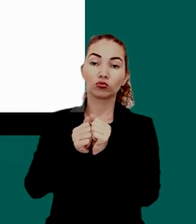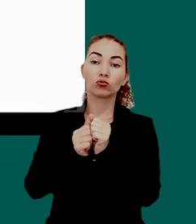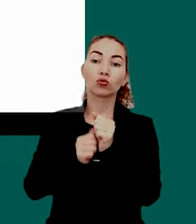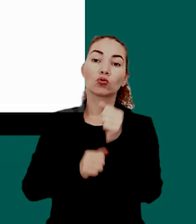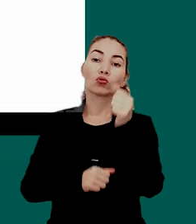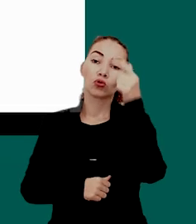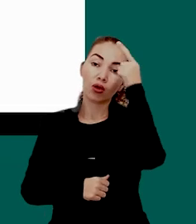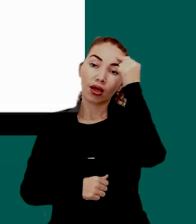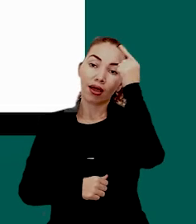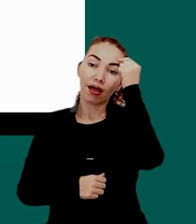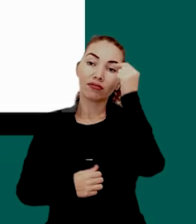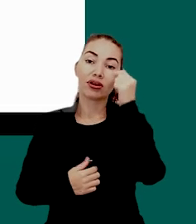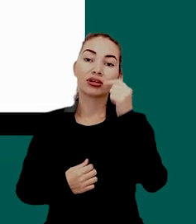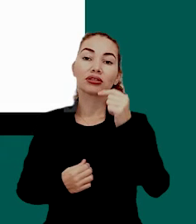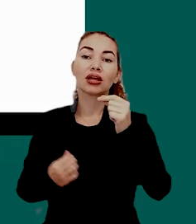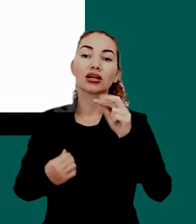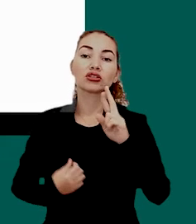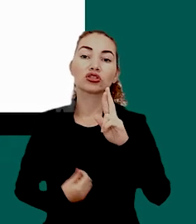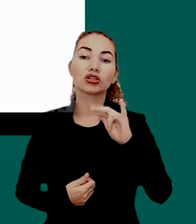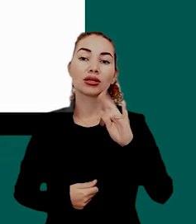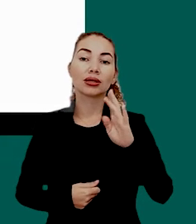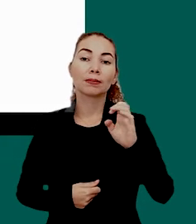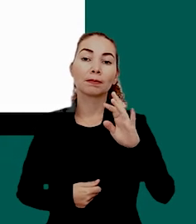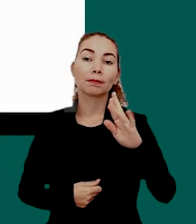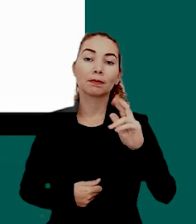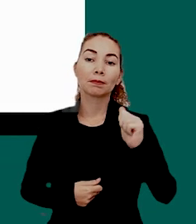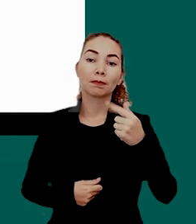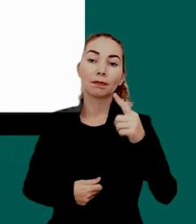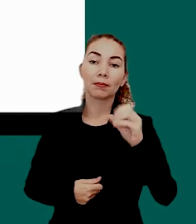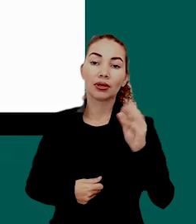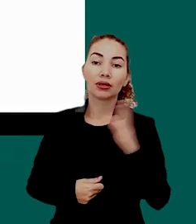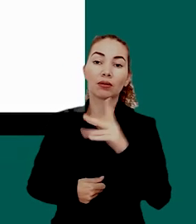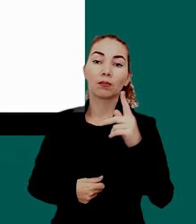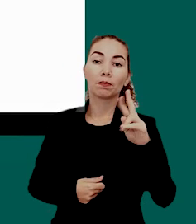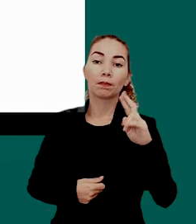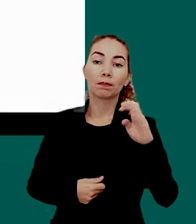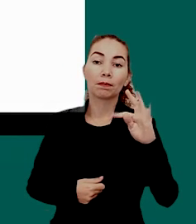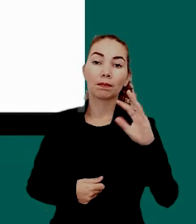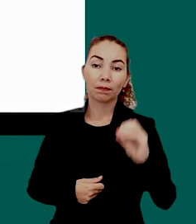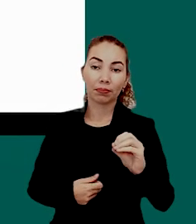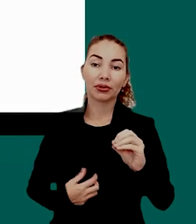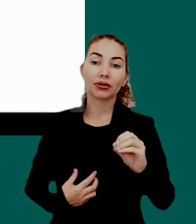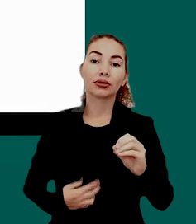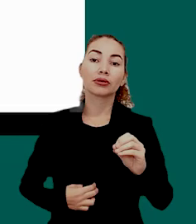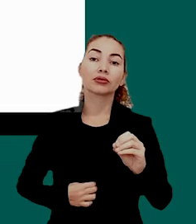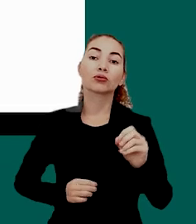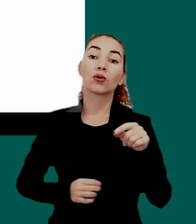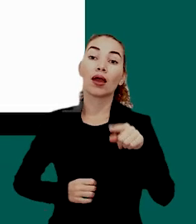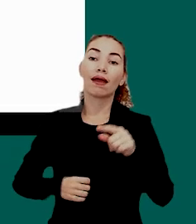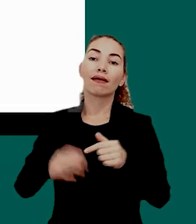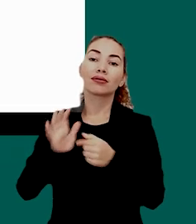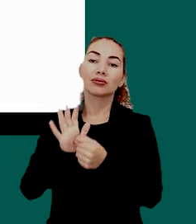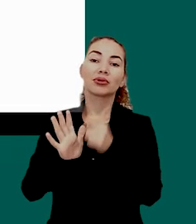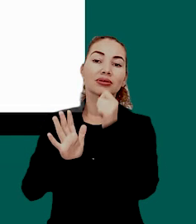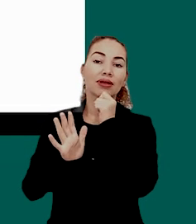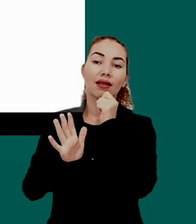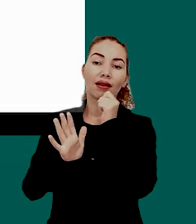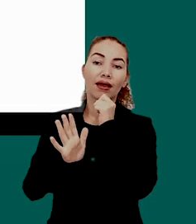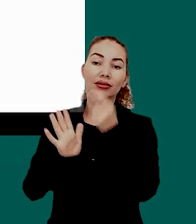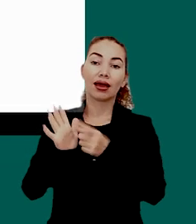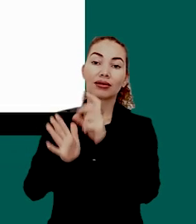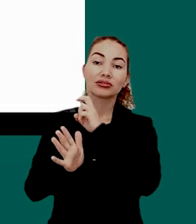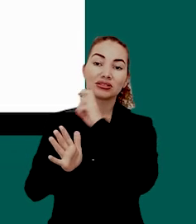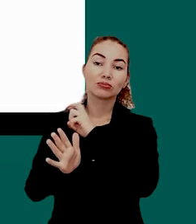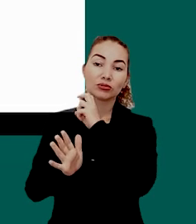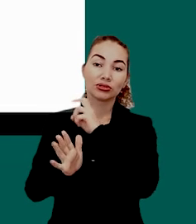de Ribeirão Preto. Na verdade, esse projeto foi até apresentado antes do que o projeto da Butanvac, mas ainda não tinha sido aprovado.